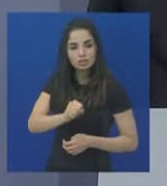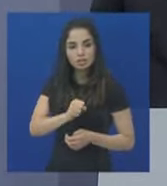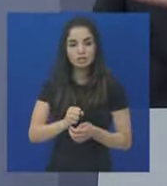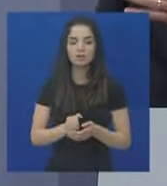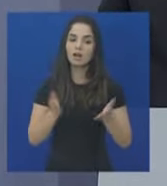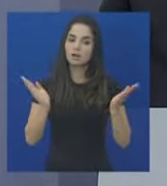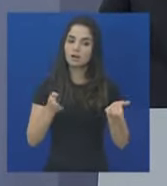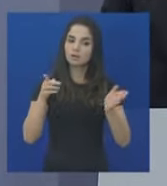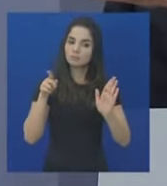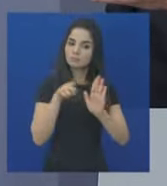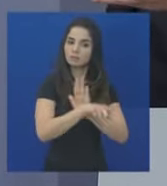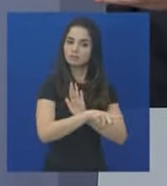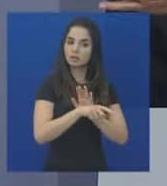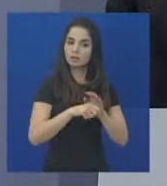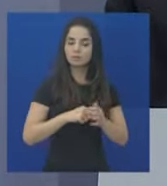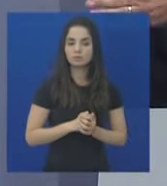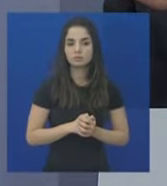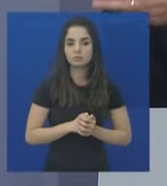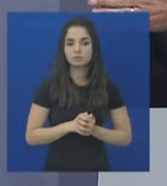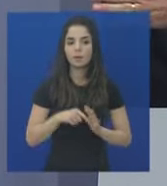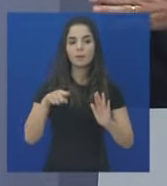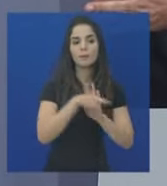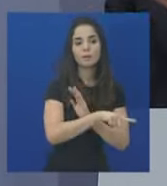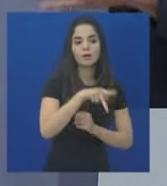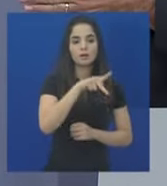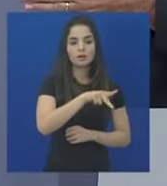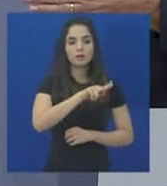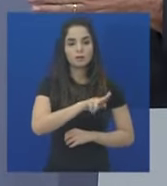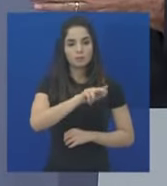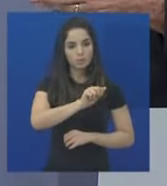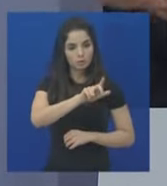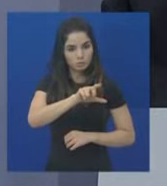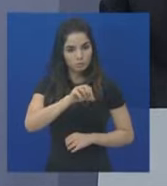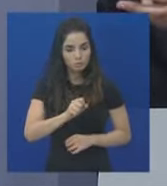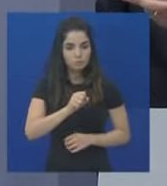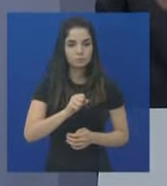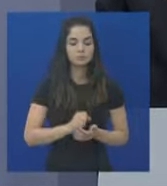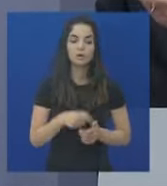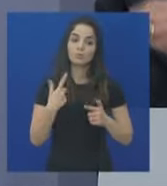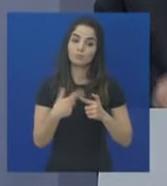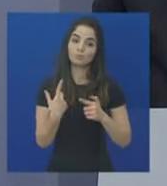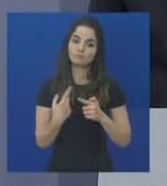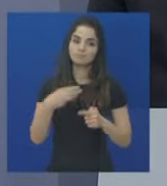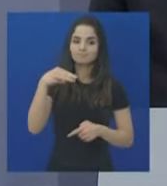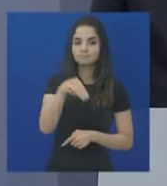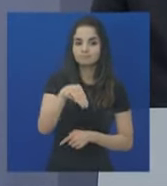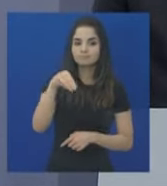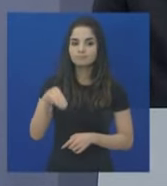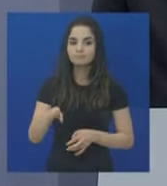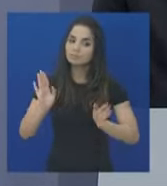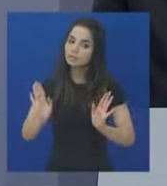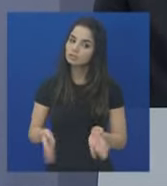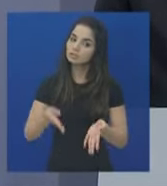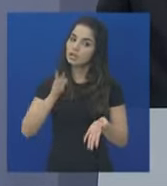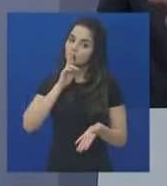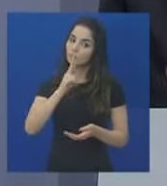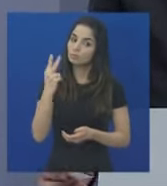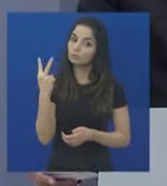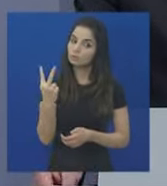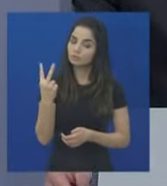obrigatoriamente, tem que fazer a pergunta ao candidato Paulo César, porque o candidato Marquinho Mendes já teve duas respostas nesse bloco.